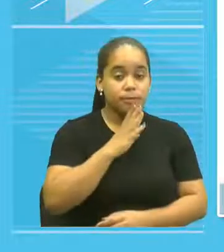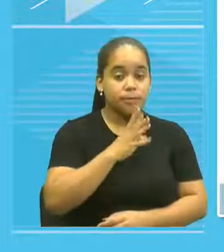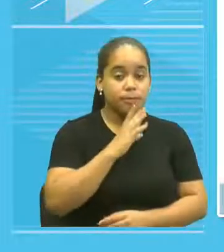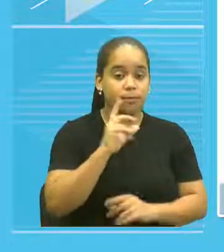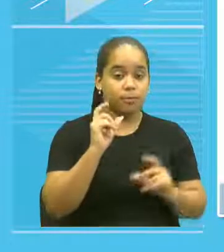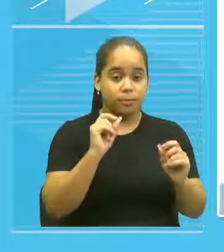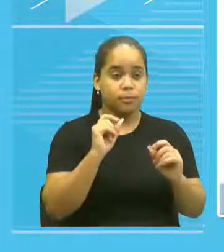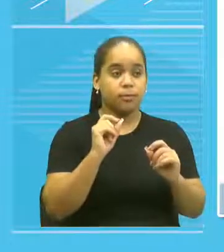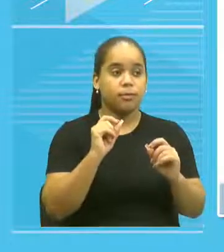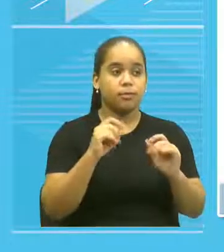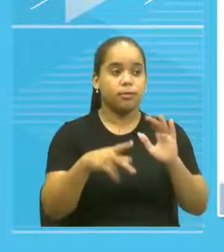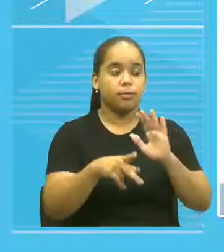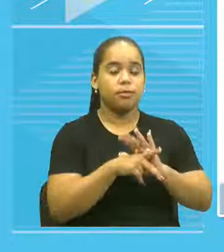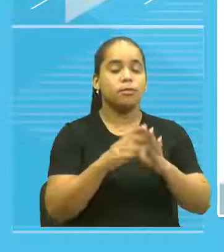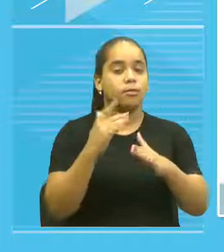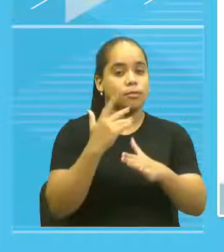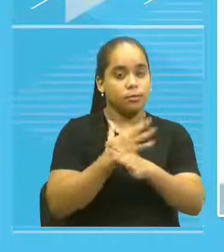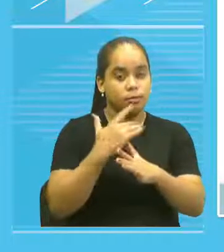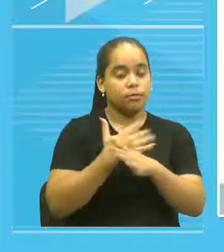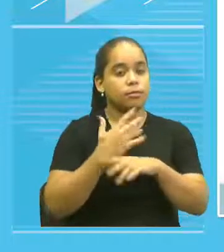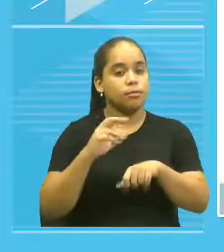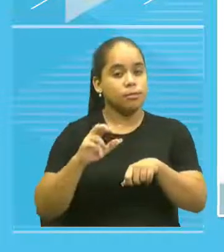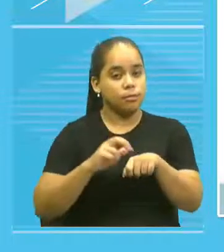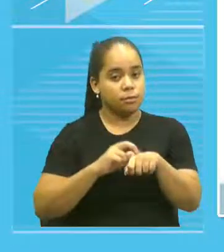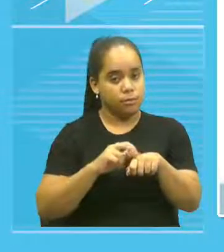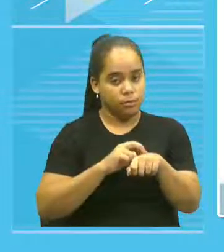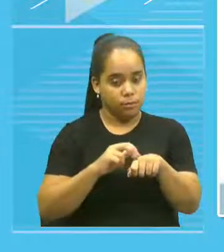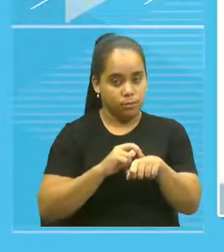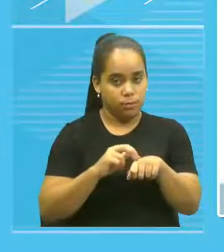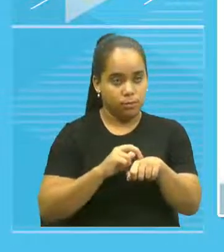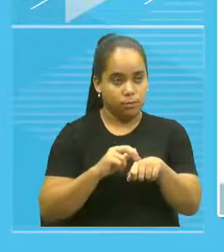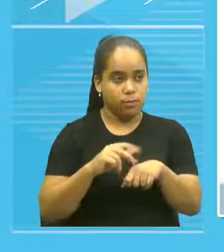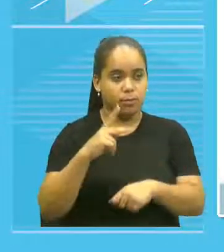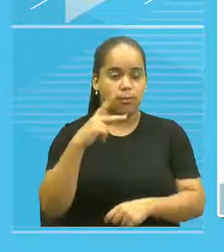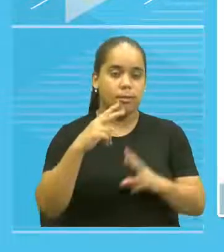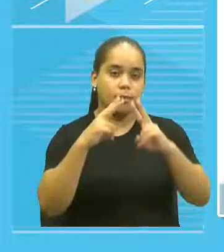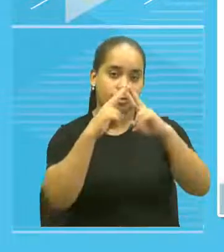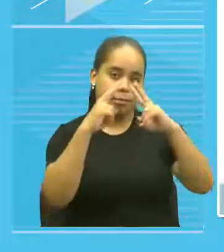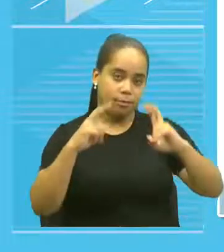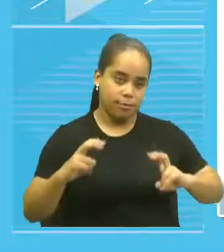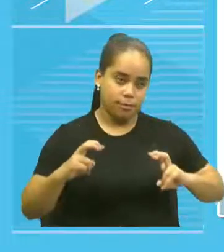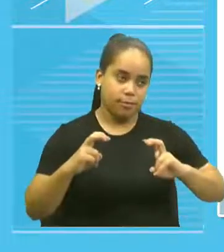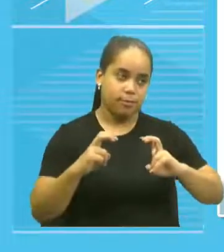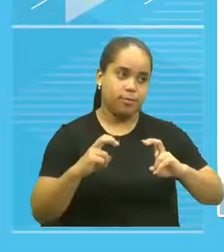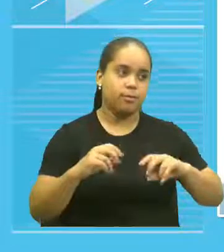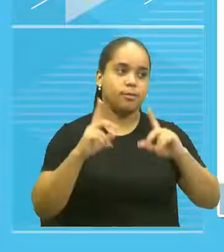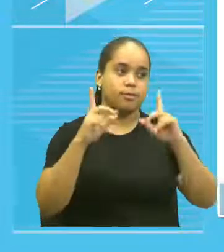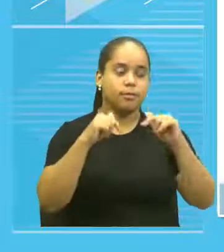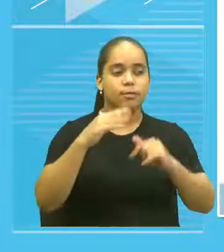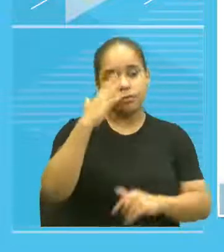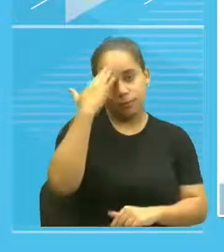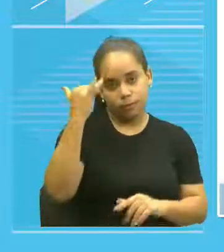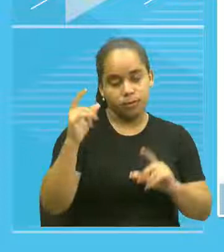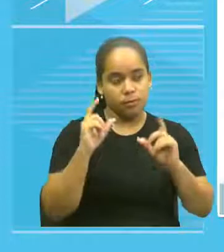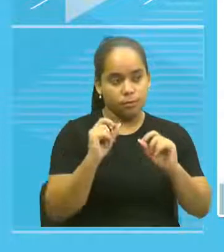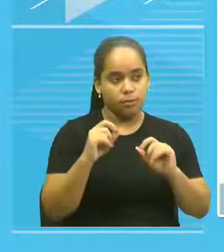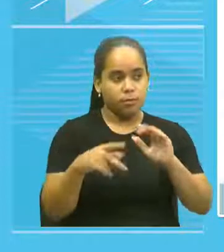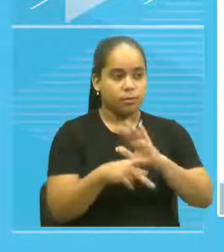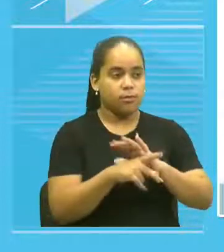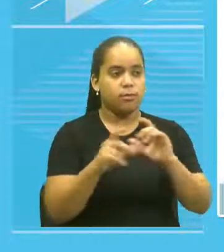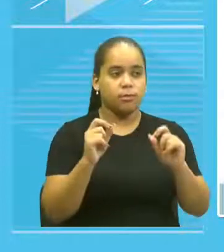pela periferia de Cidade Verde em Paris é conhecida pela